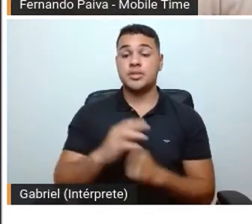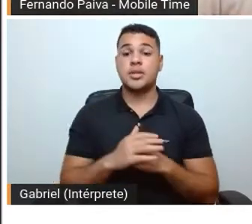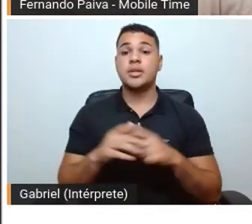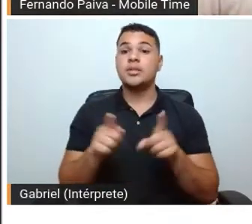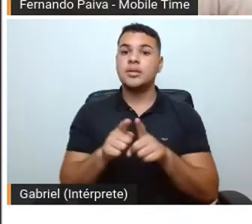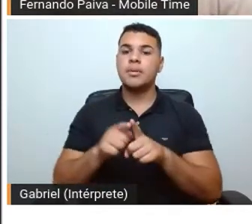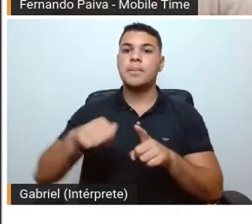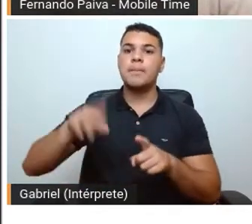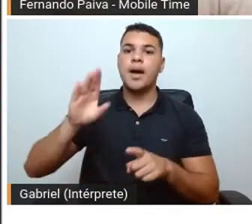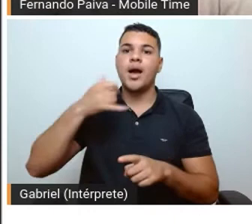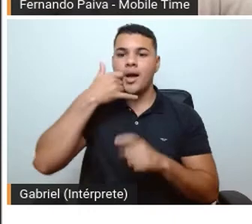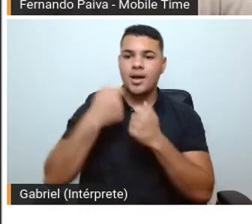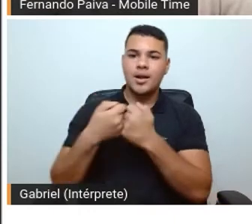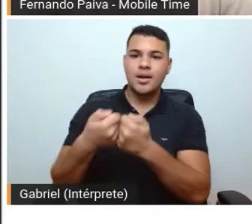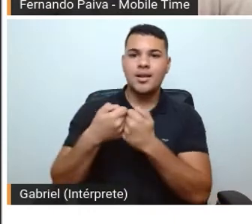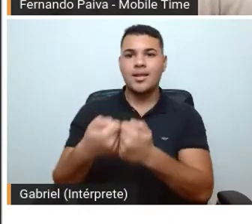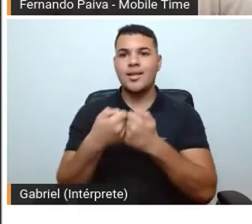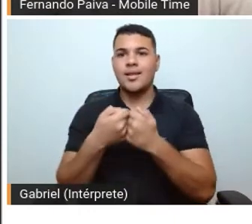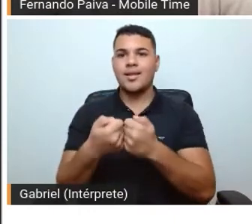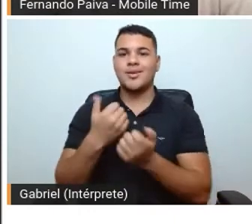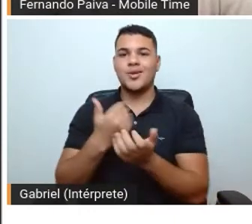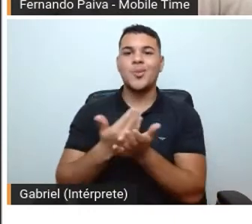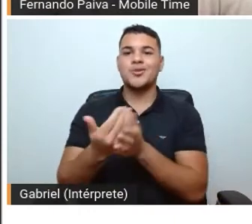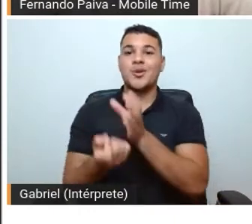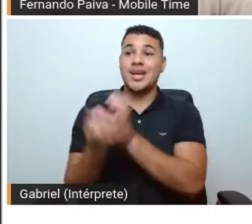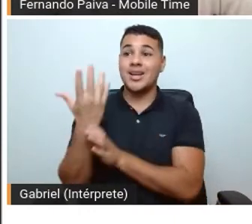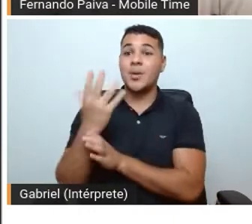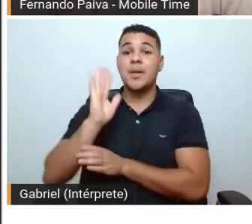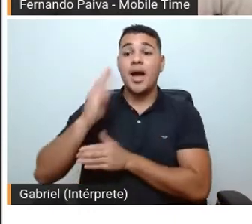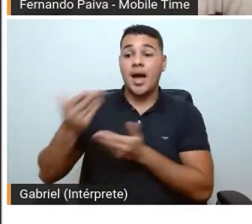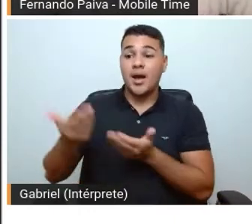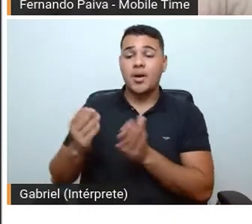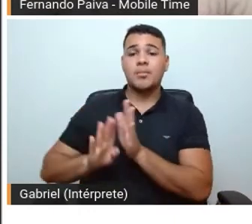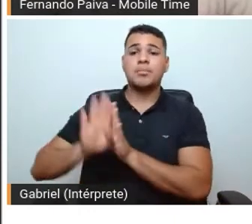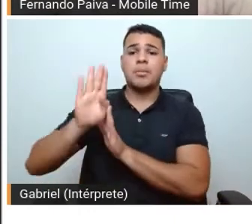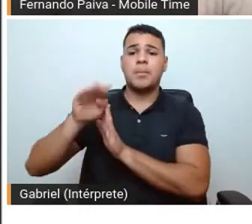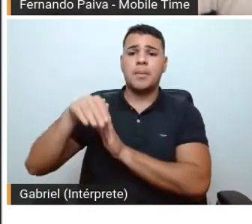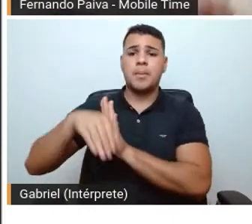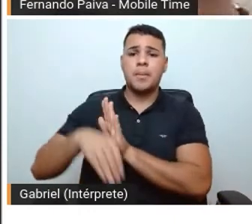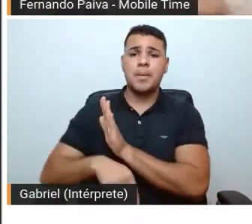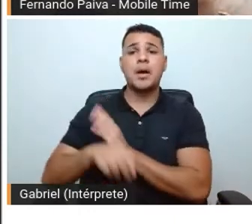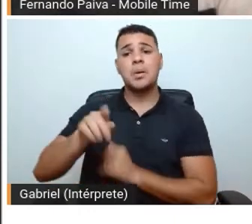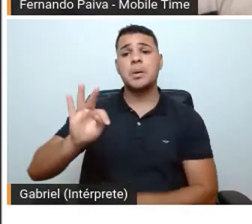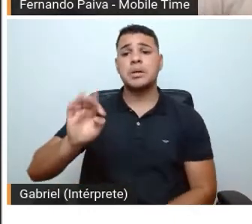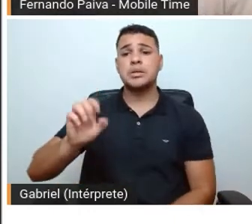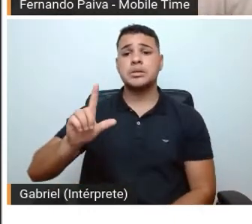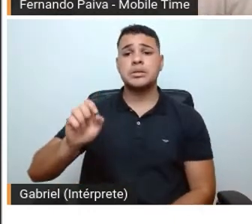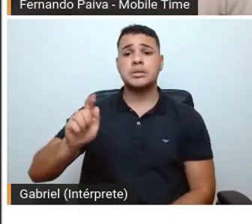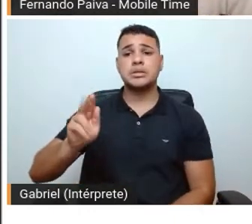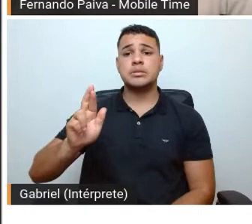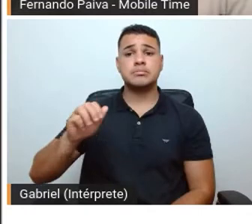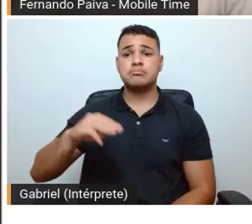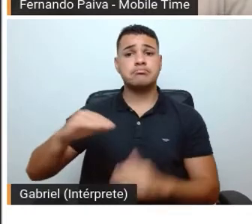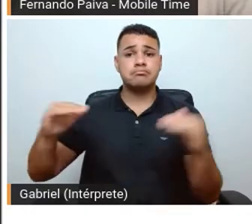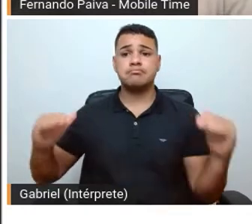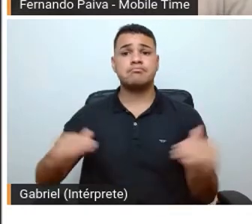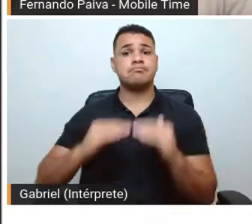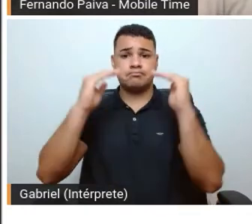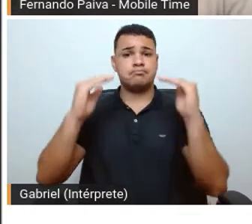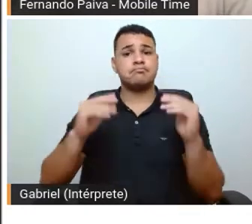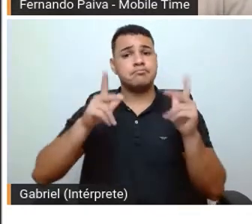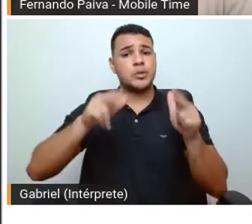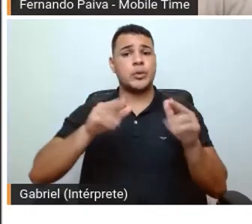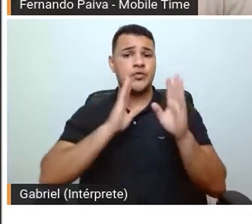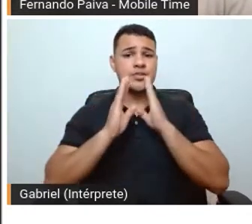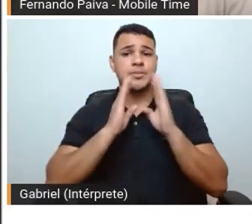forte mesmo quando o mestre de Abril mas ele vem perdendo espaço e o dela para mim até surpreendente mente está no mesmo patamar do Messenger Nesse